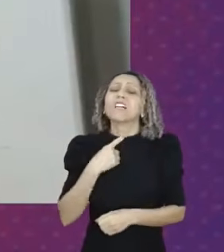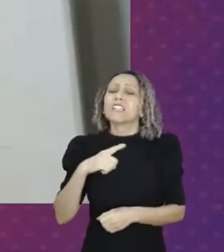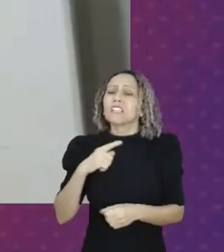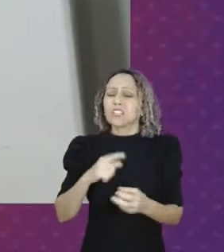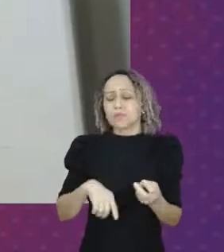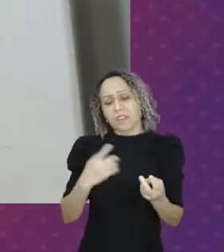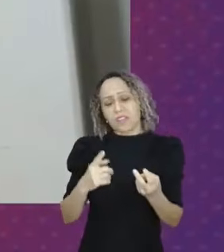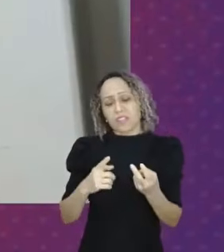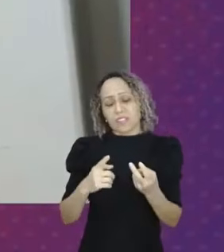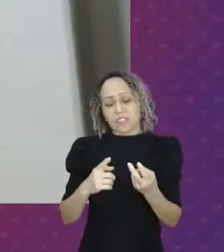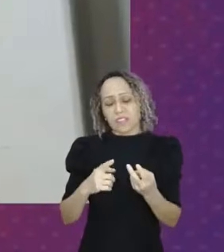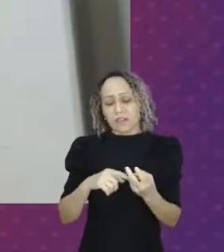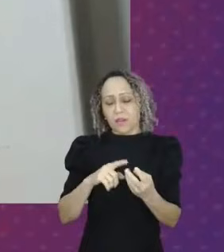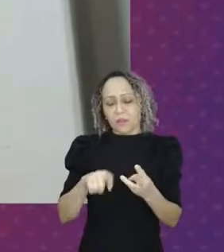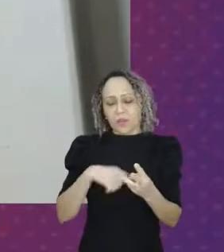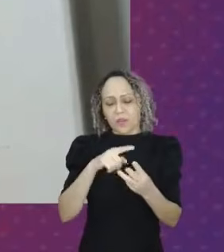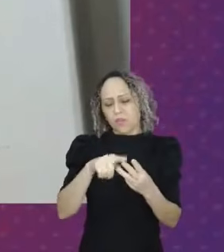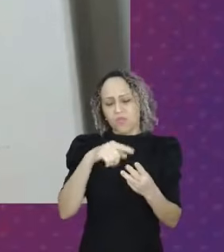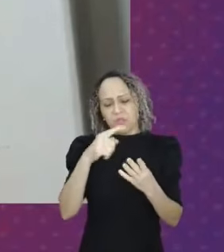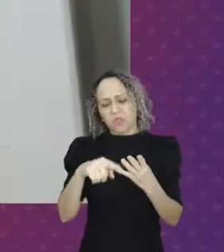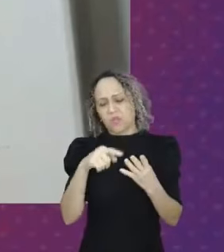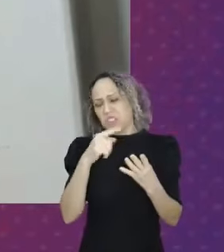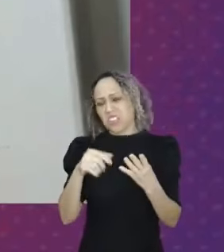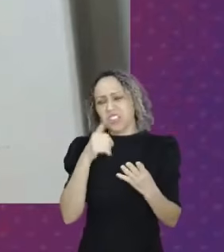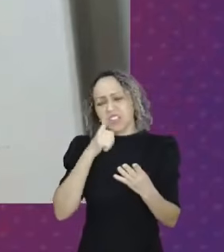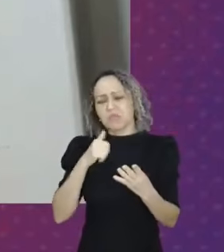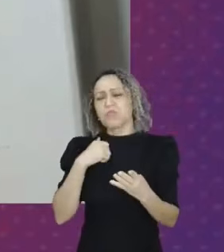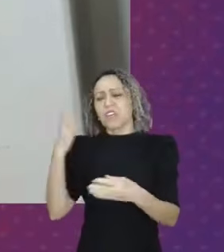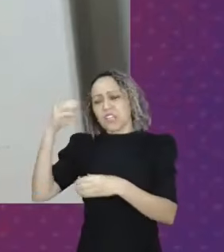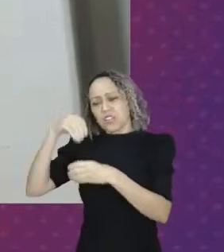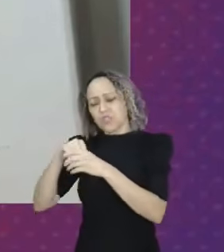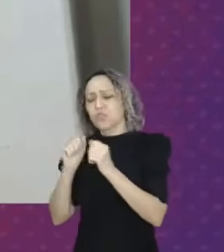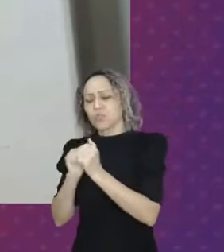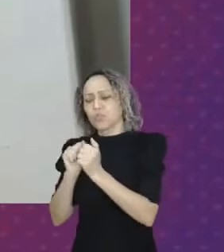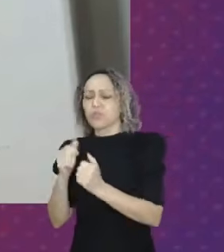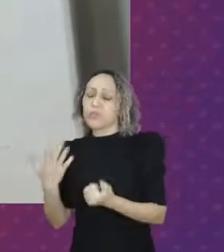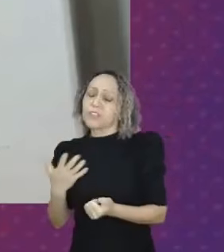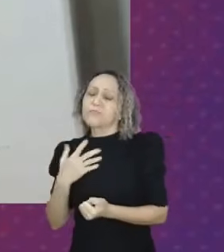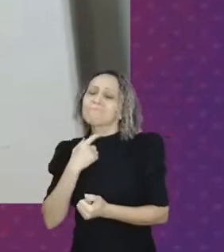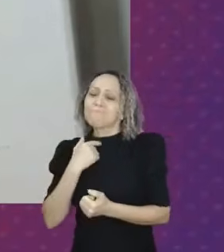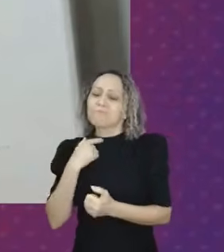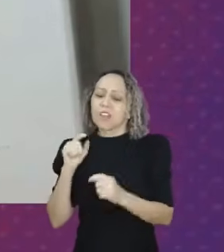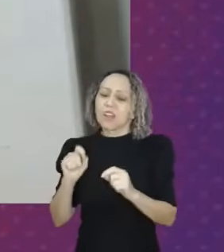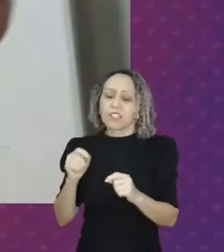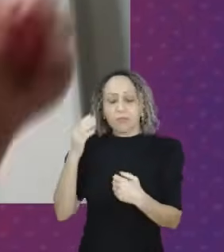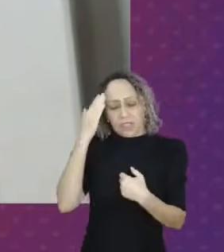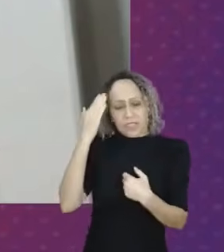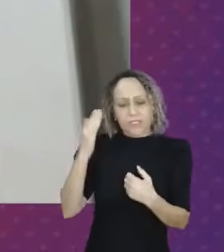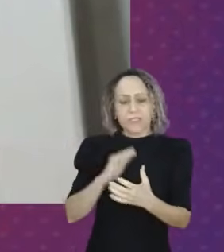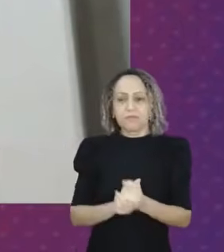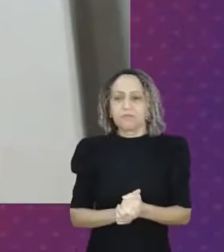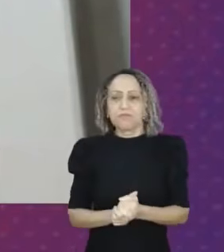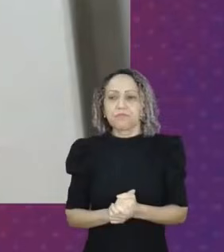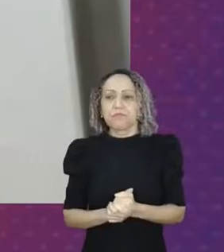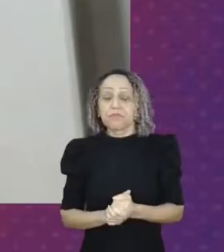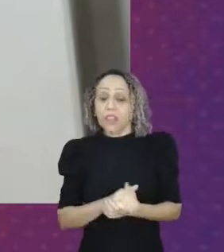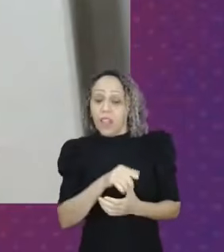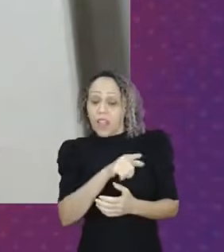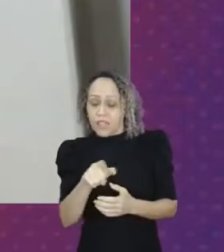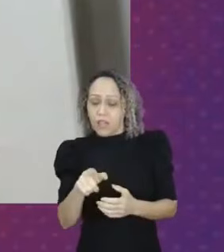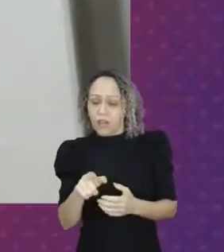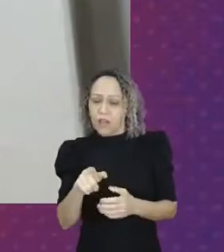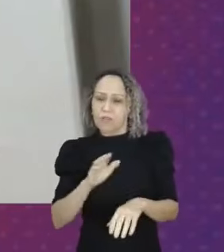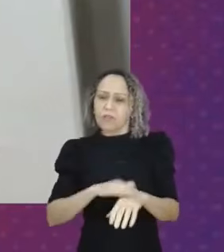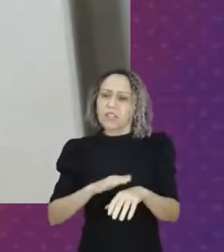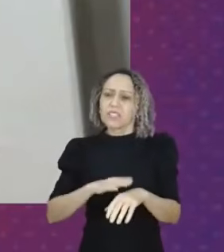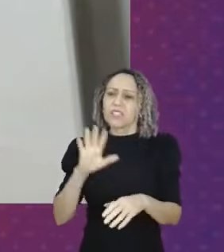assistindo, né, que está nos acompanhando, que está construindo as militâncias, que tem construído o nosso país a partir da sua realidade,